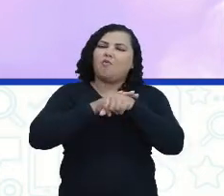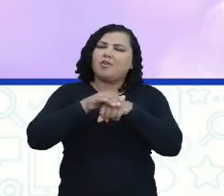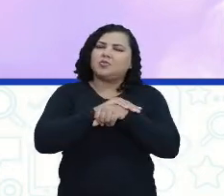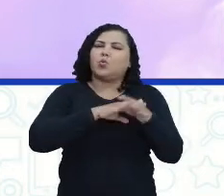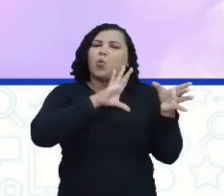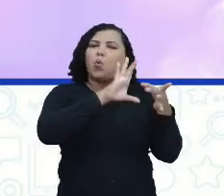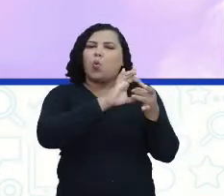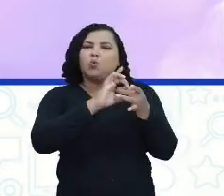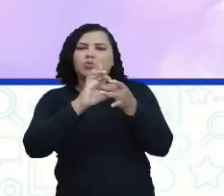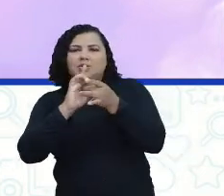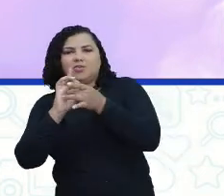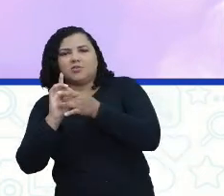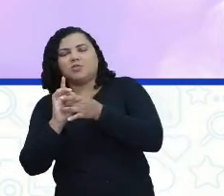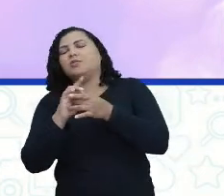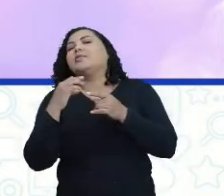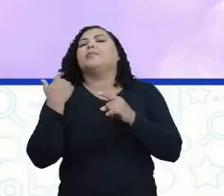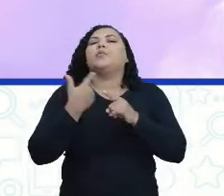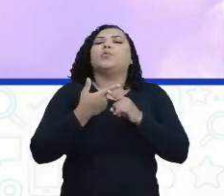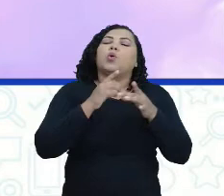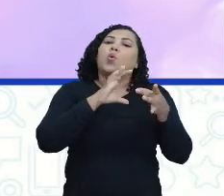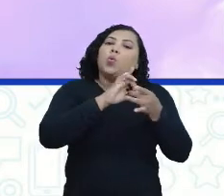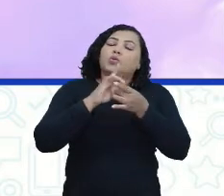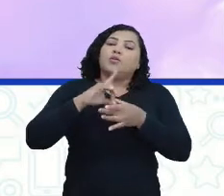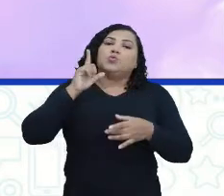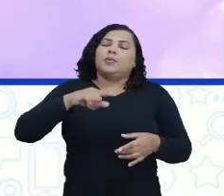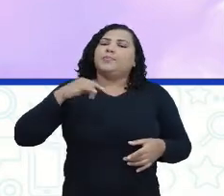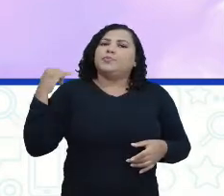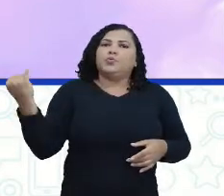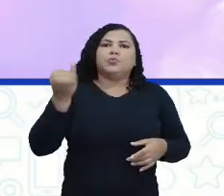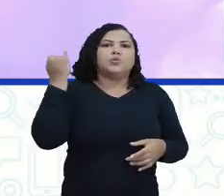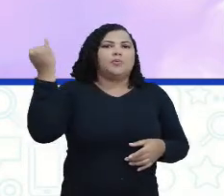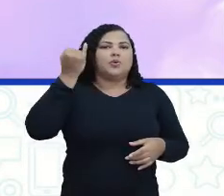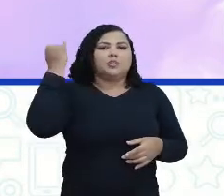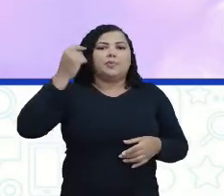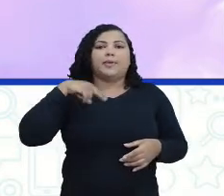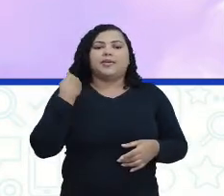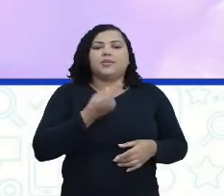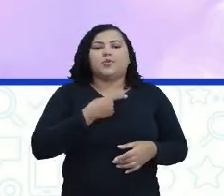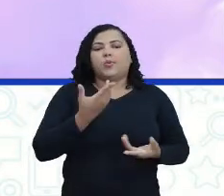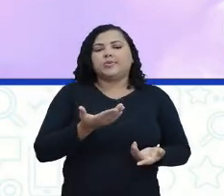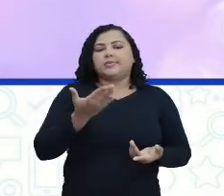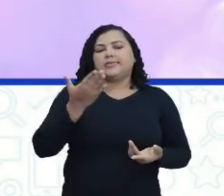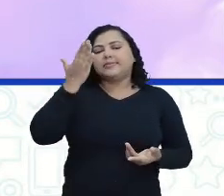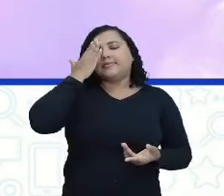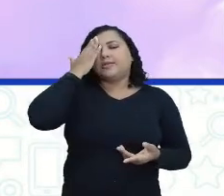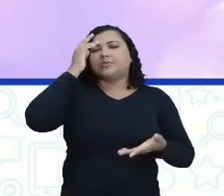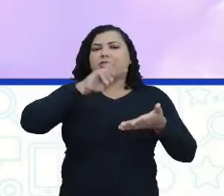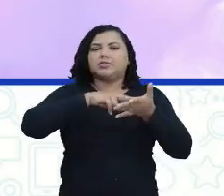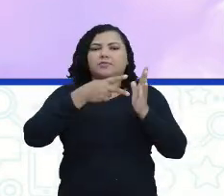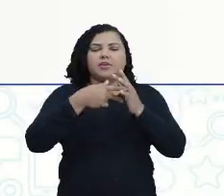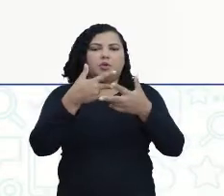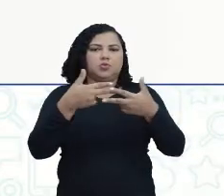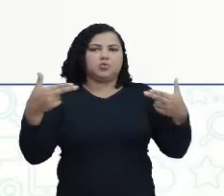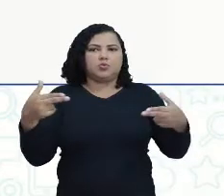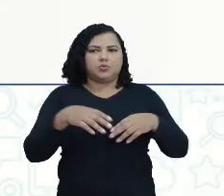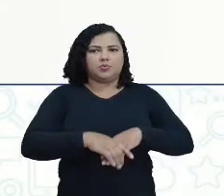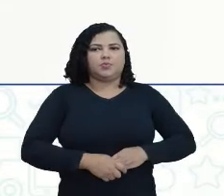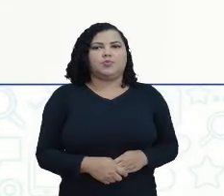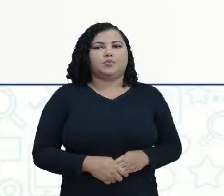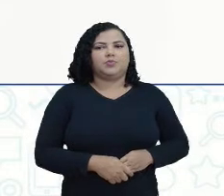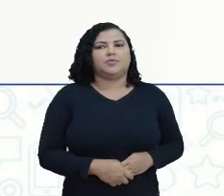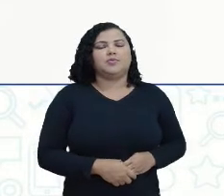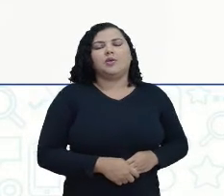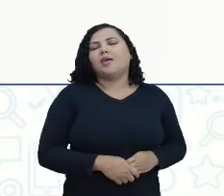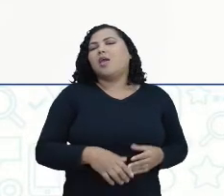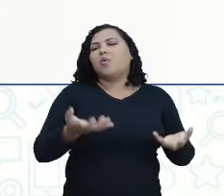o contexto, por vezes, ele é essencial para que a gente determine o significado das coisas. Então, eu